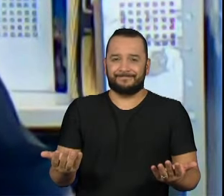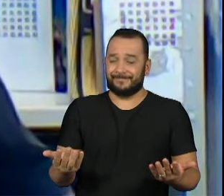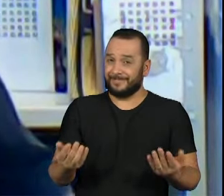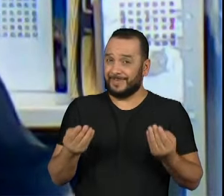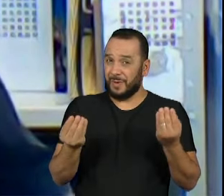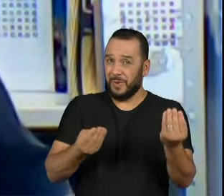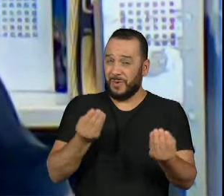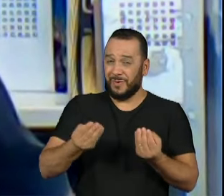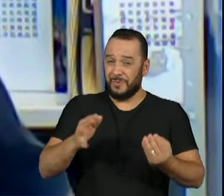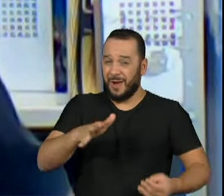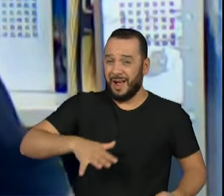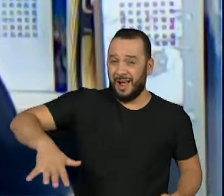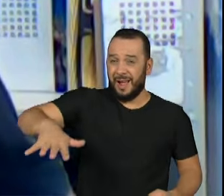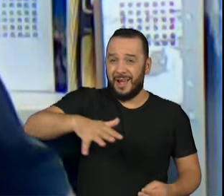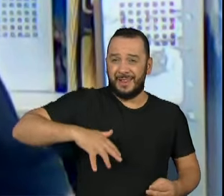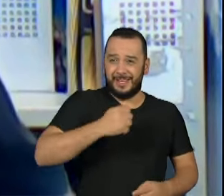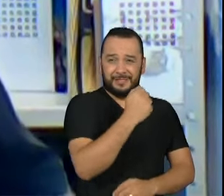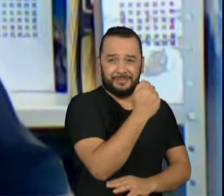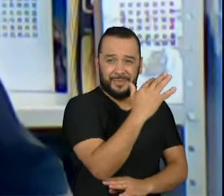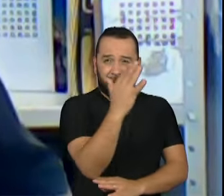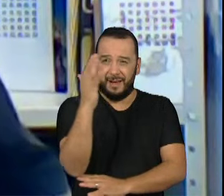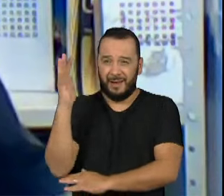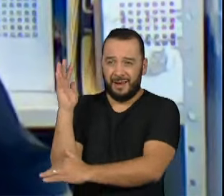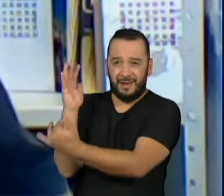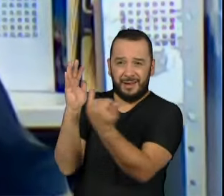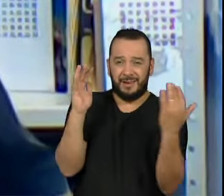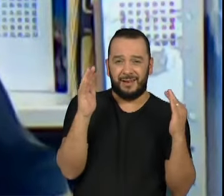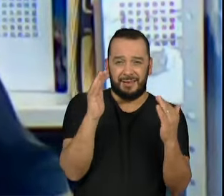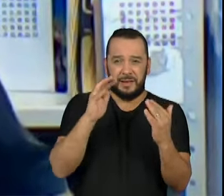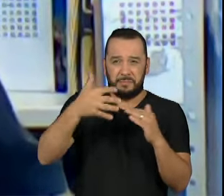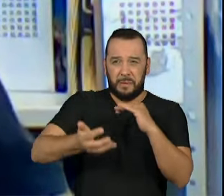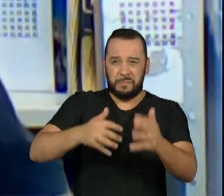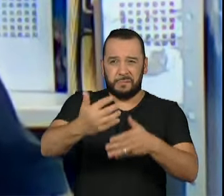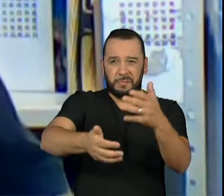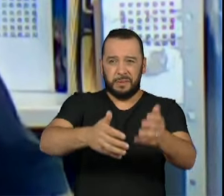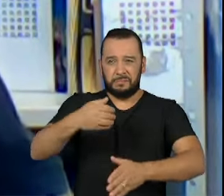que é uma ameaça